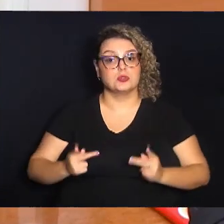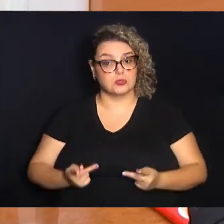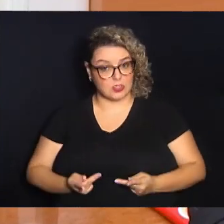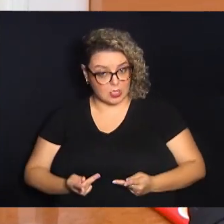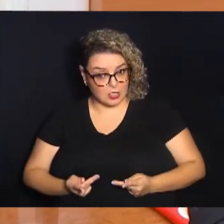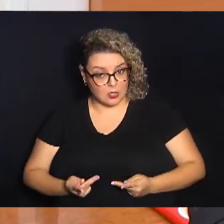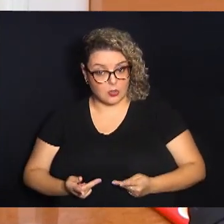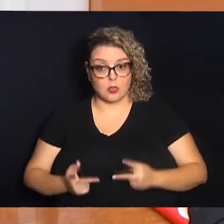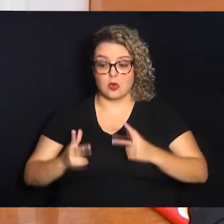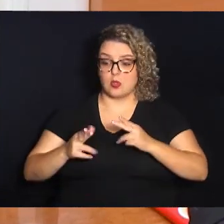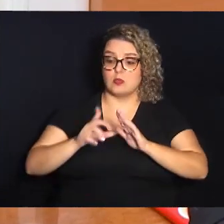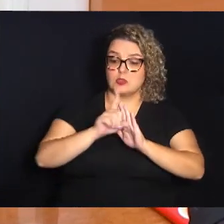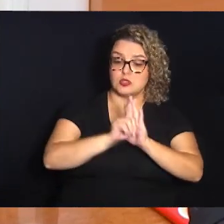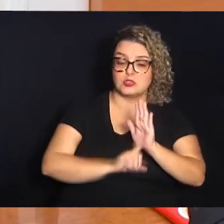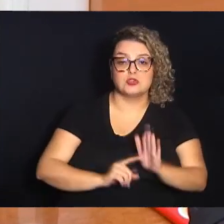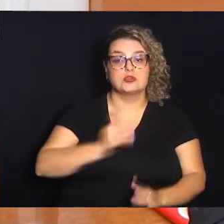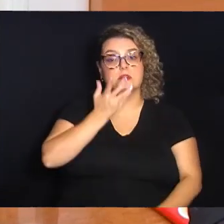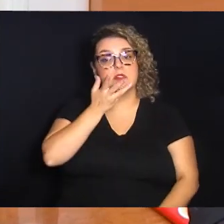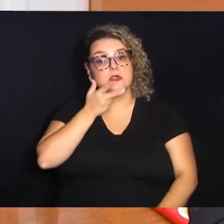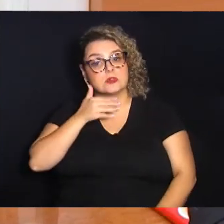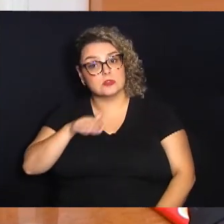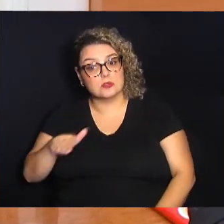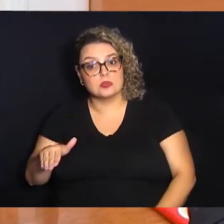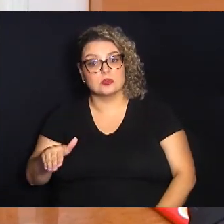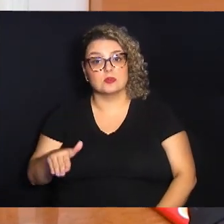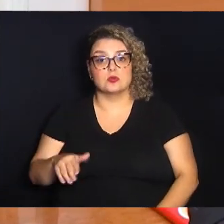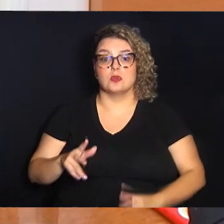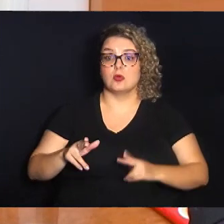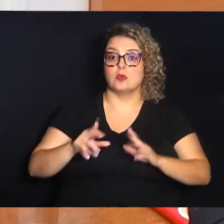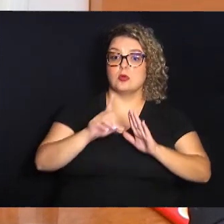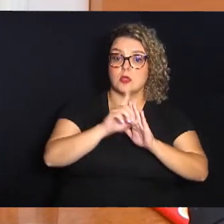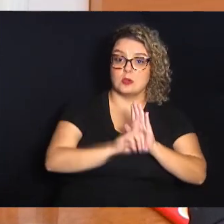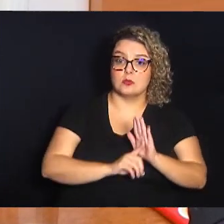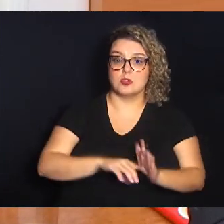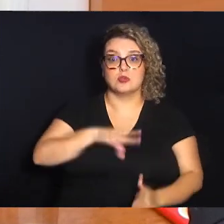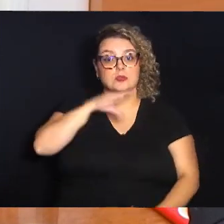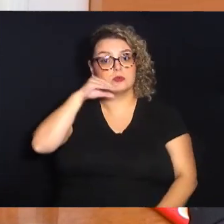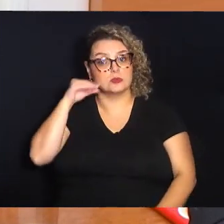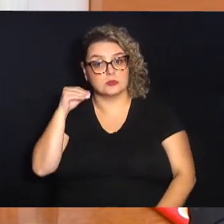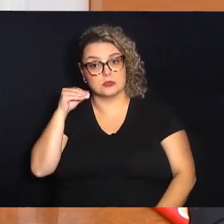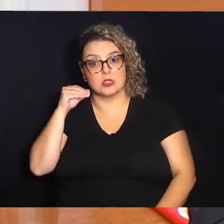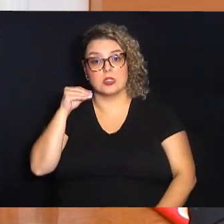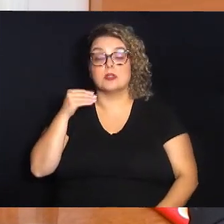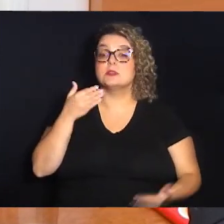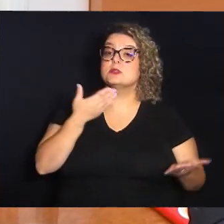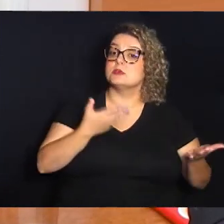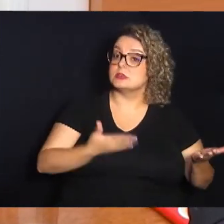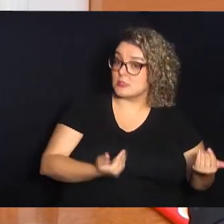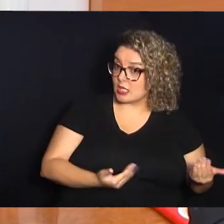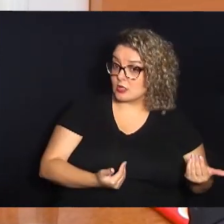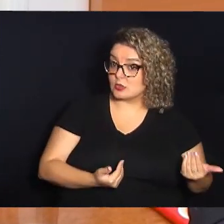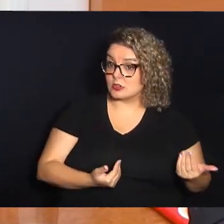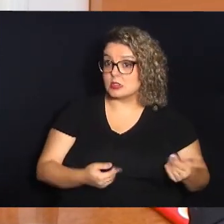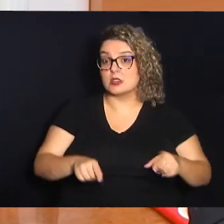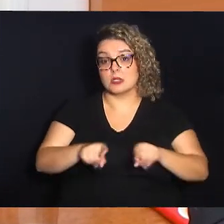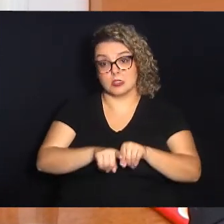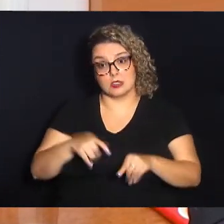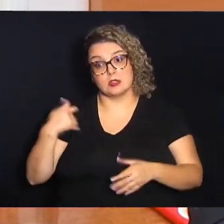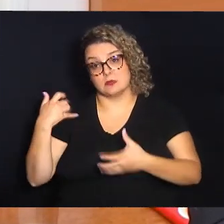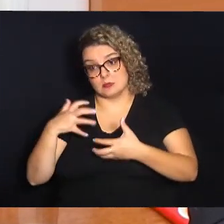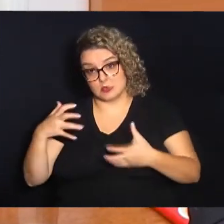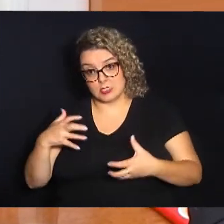como Direitos Humanos como direito das crianças como direito dos adolescentes da